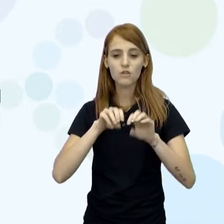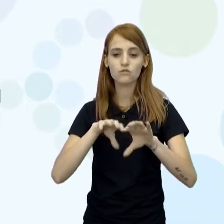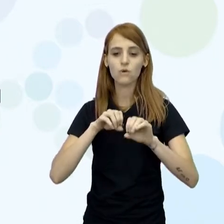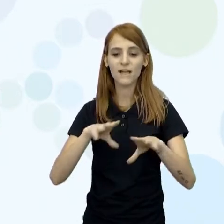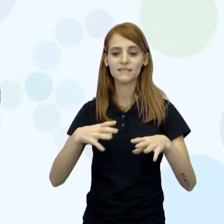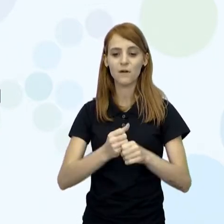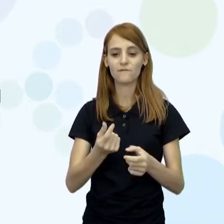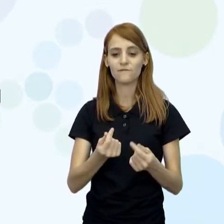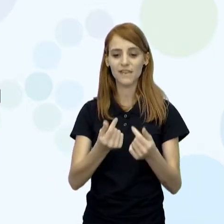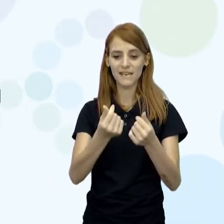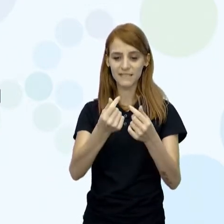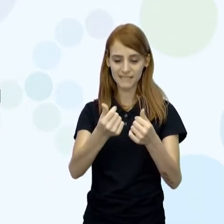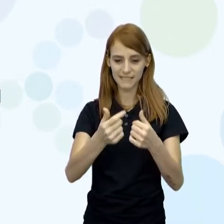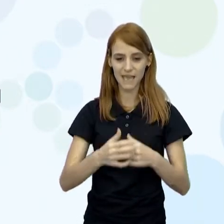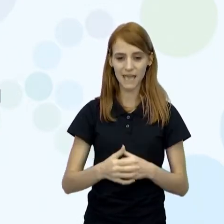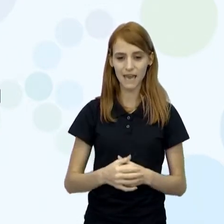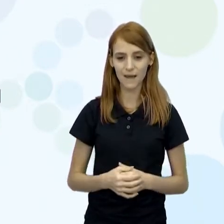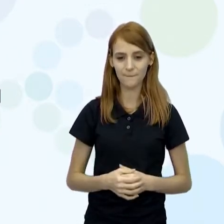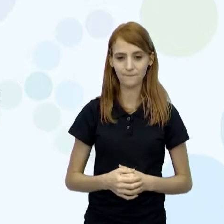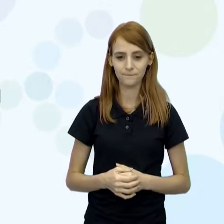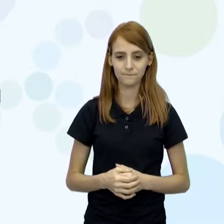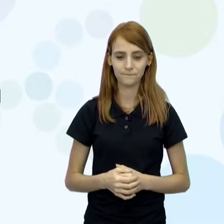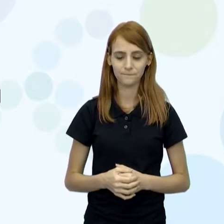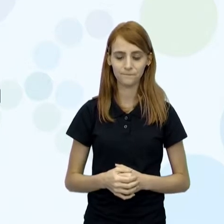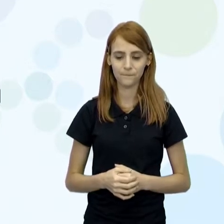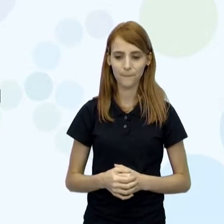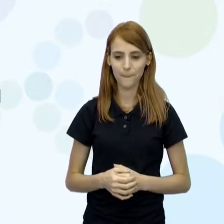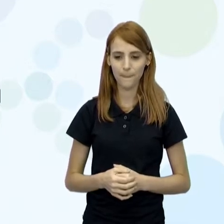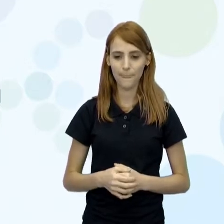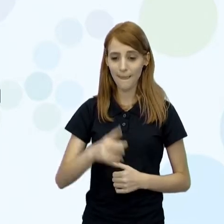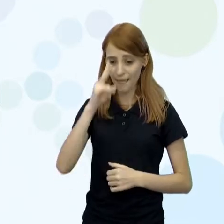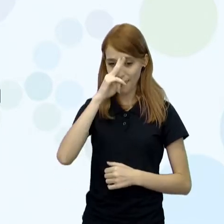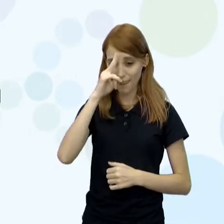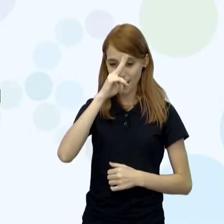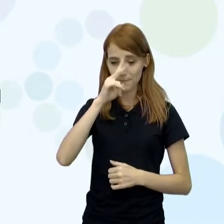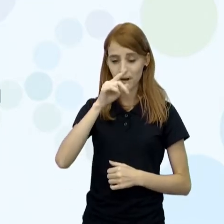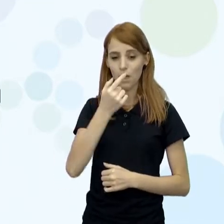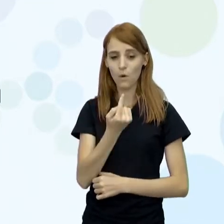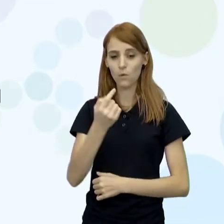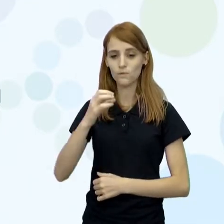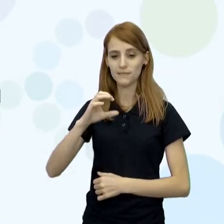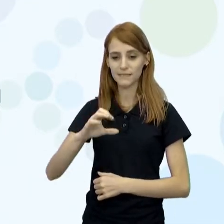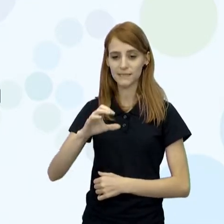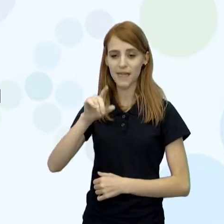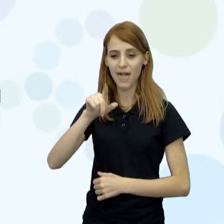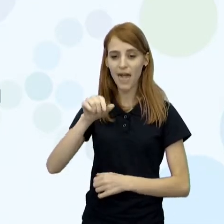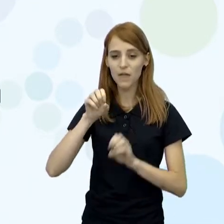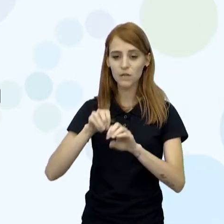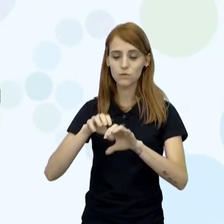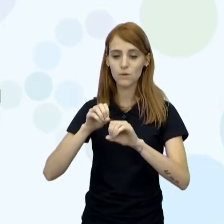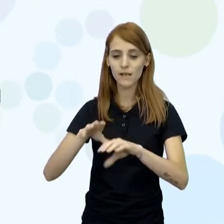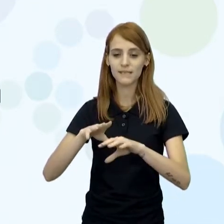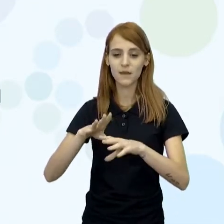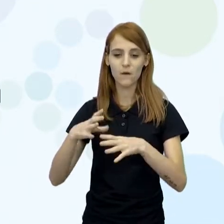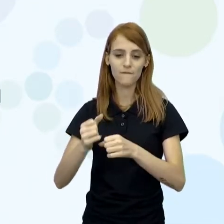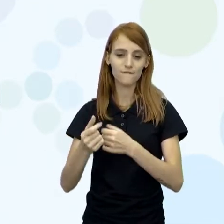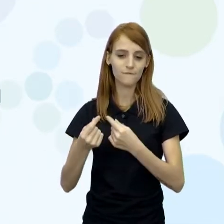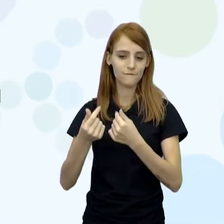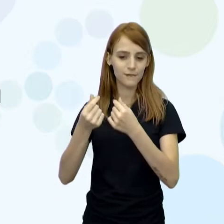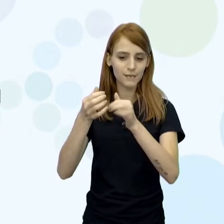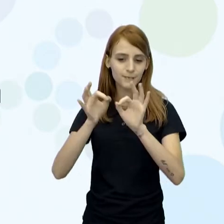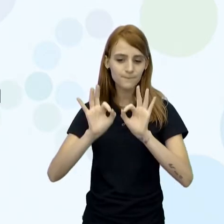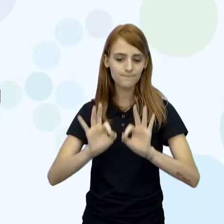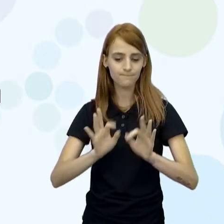e o nosso componente é a educação financeira em conexão. Lembrando que essa UC, Educação Financeira Sustentável, ela está subdividida